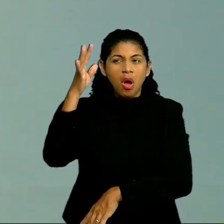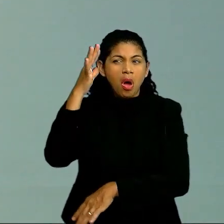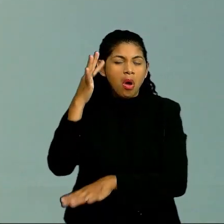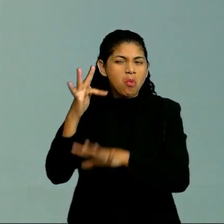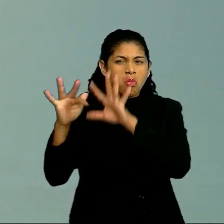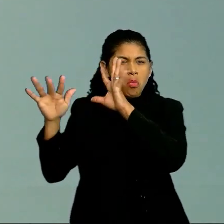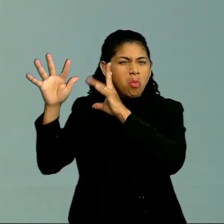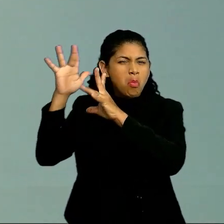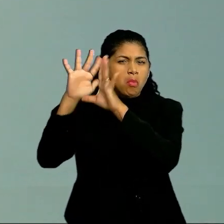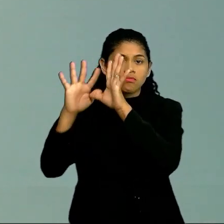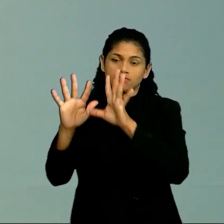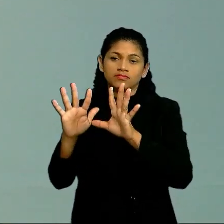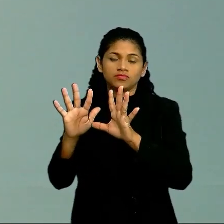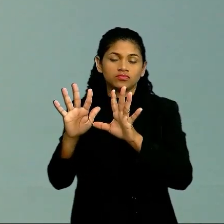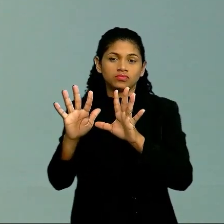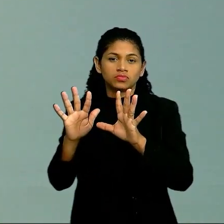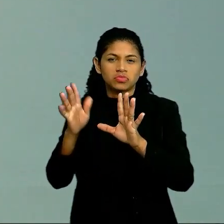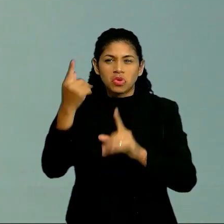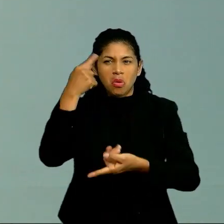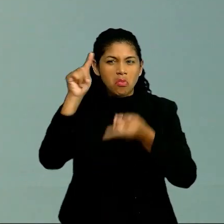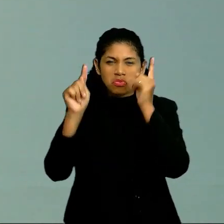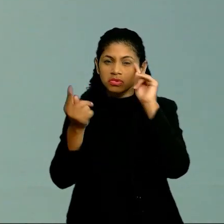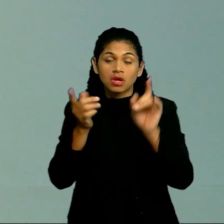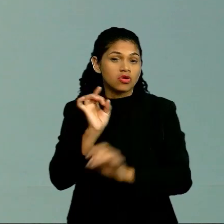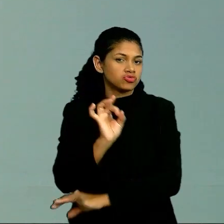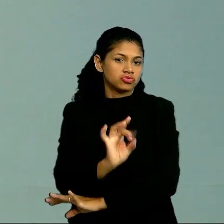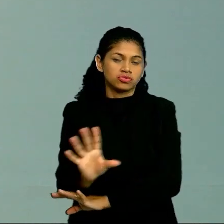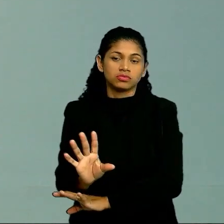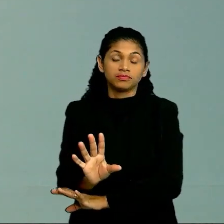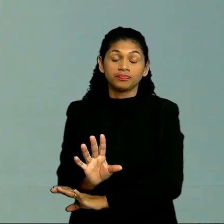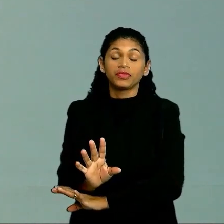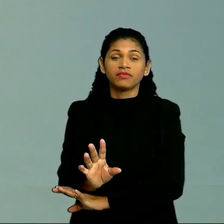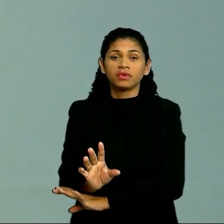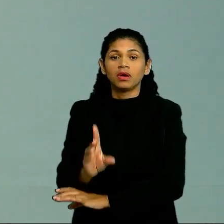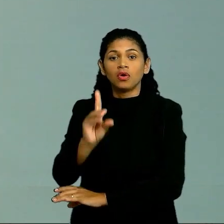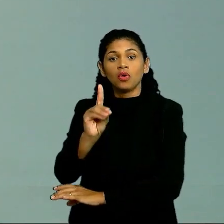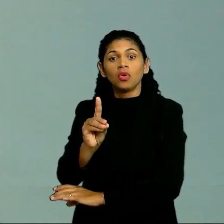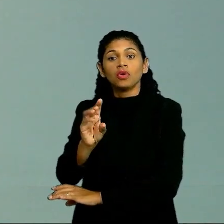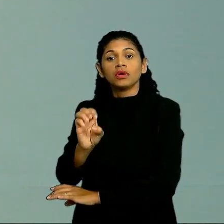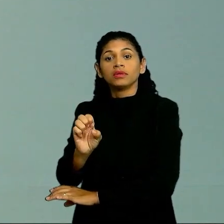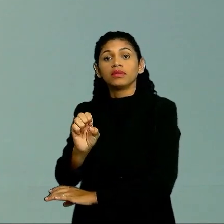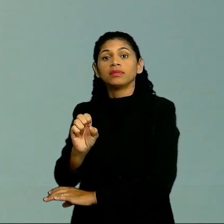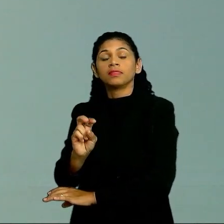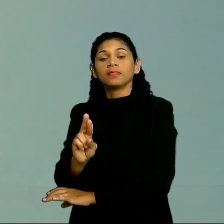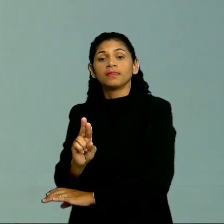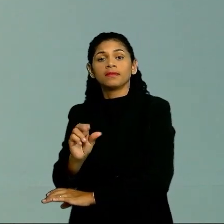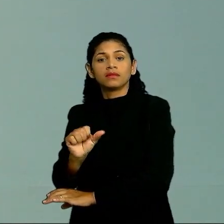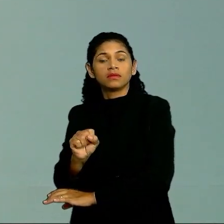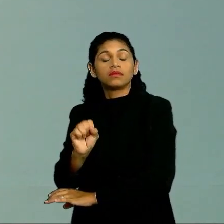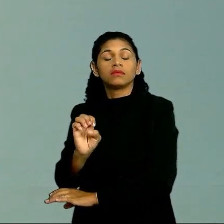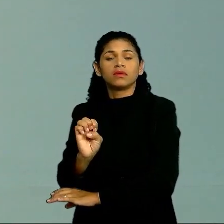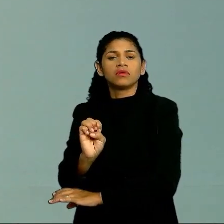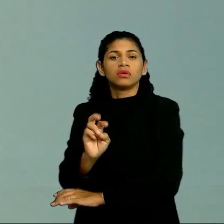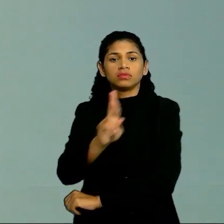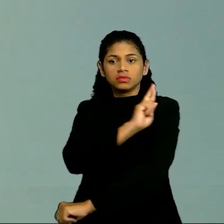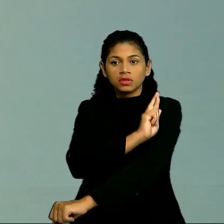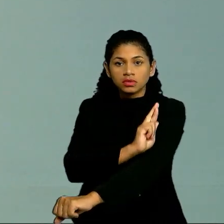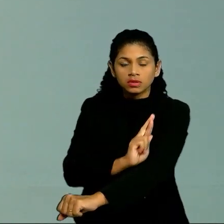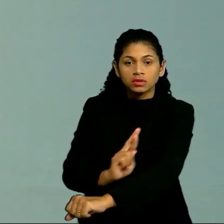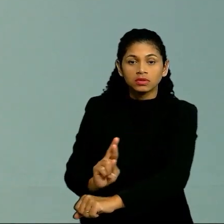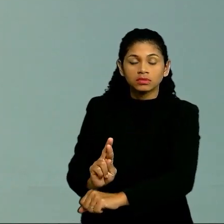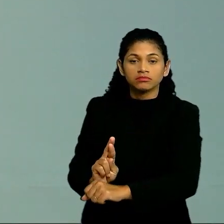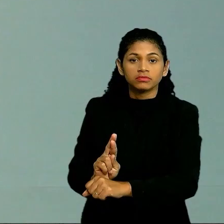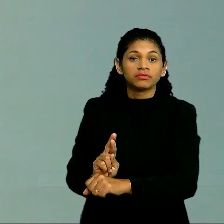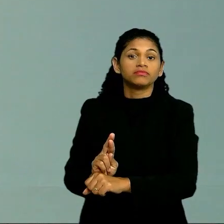outra invenção. E ele vai dizer que o Deus das religiões, o Deus da nossa Bíblia, também não passa